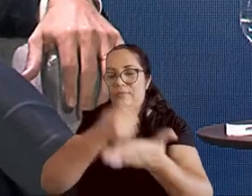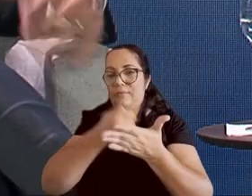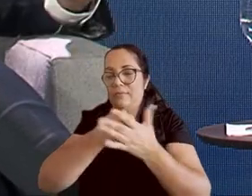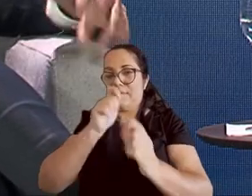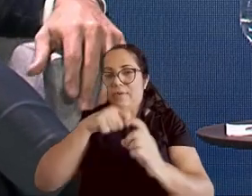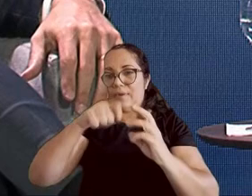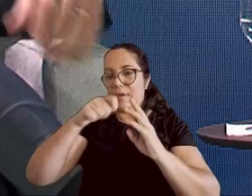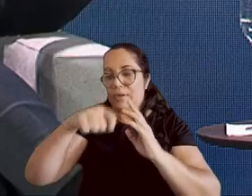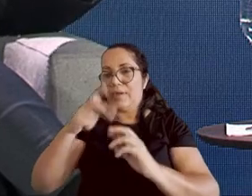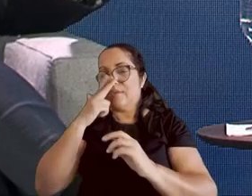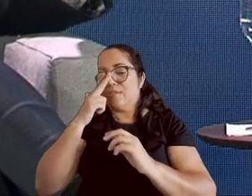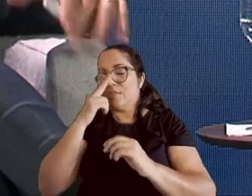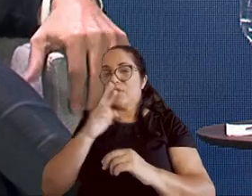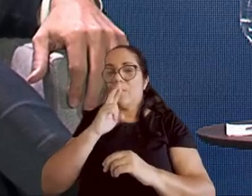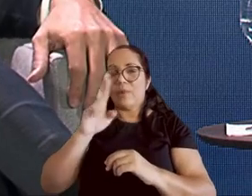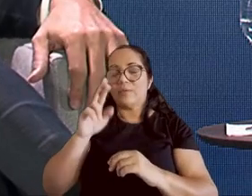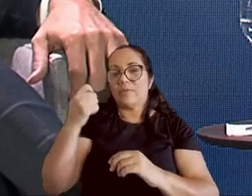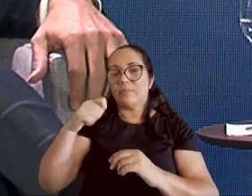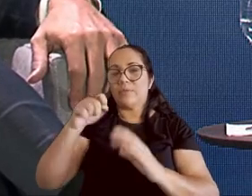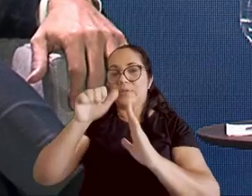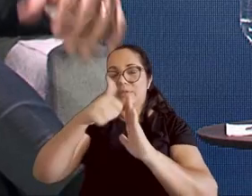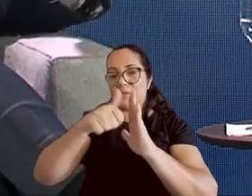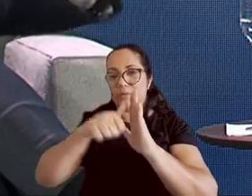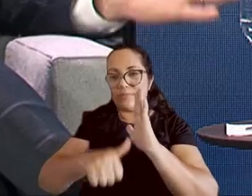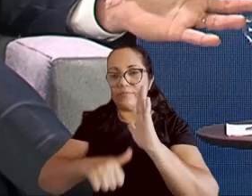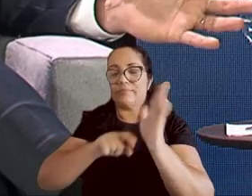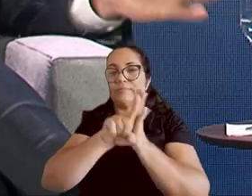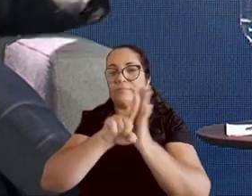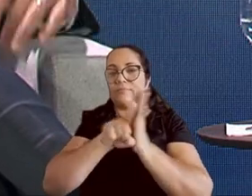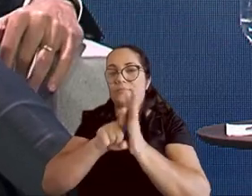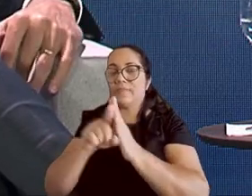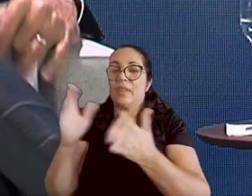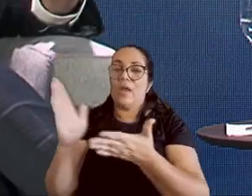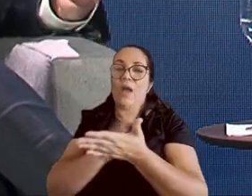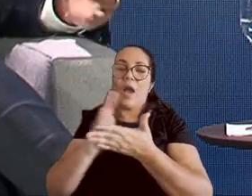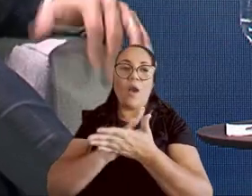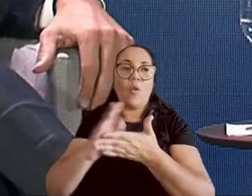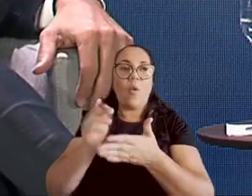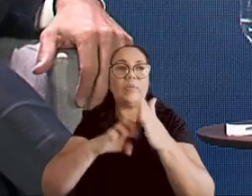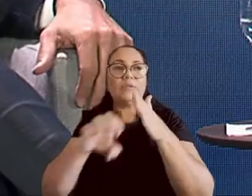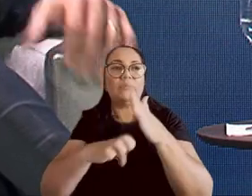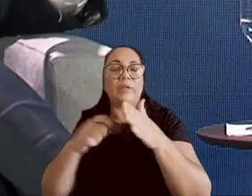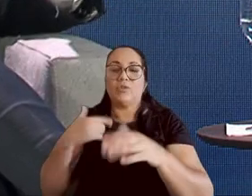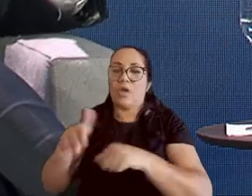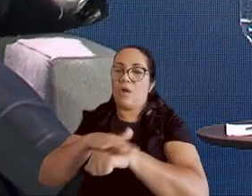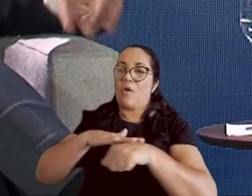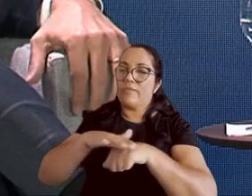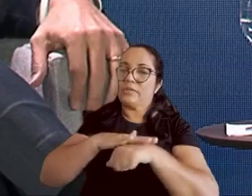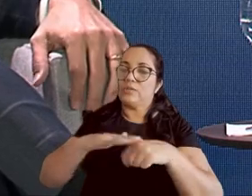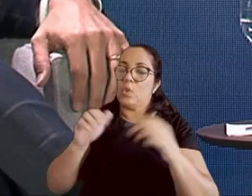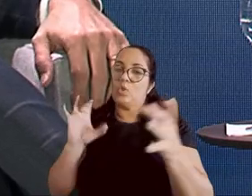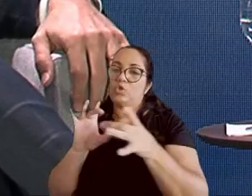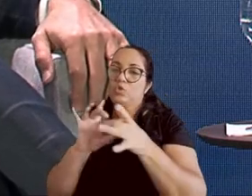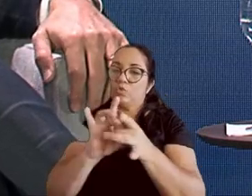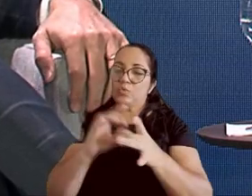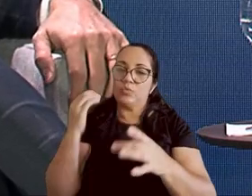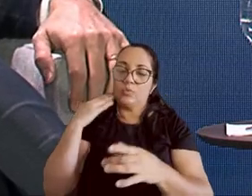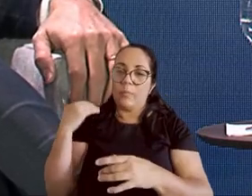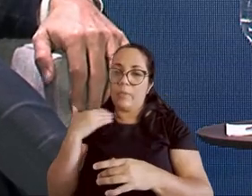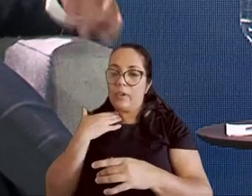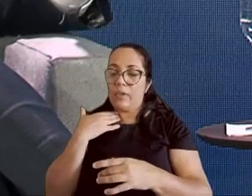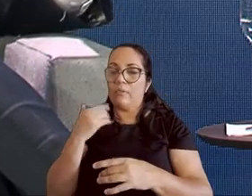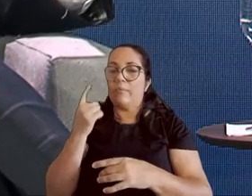pudesse ser estudada considerada a gente tem até tido algumas conversas com empresas com bancos sobre essa possibilidade acho que pode vir alguma coisa em breve